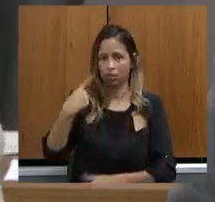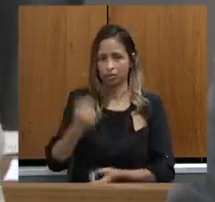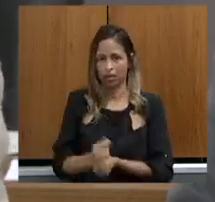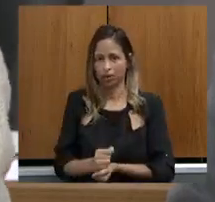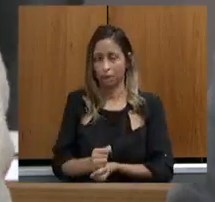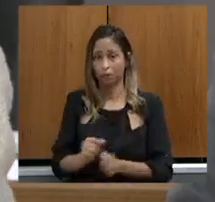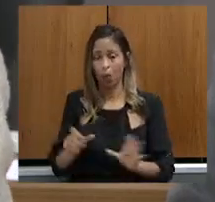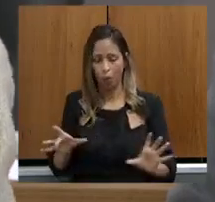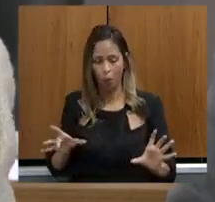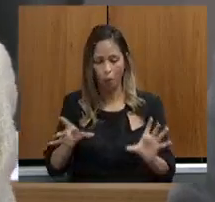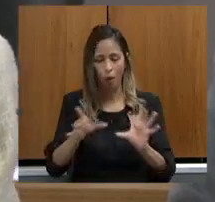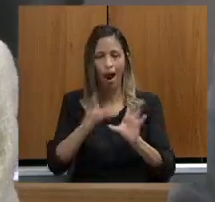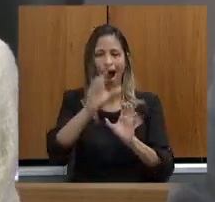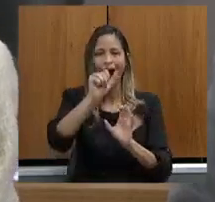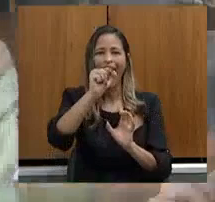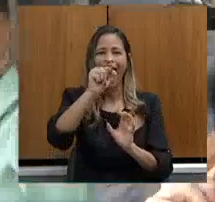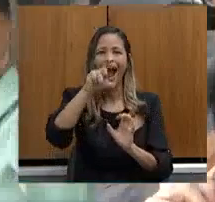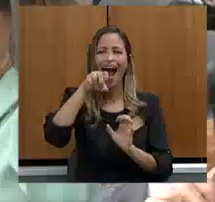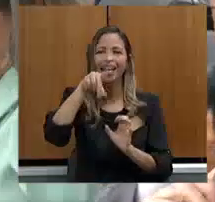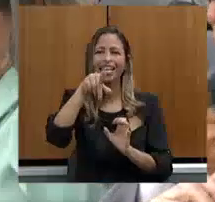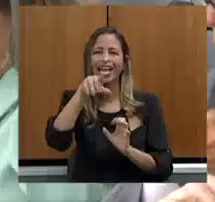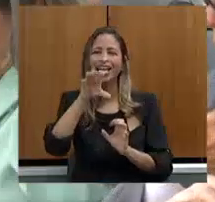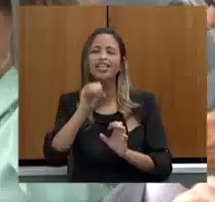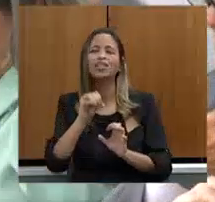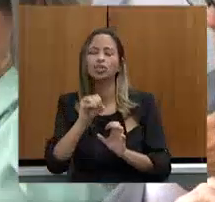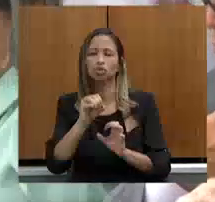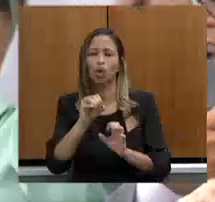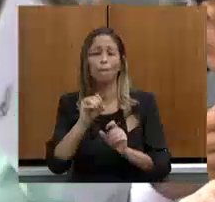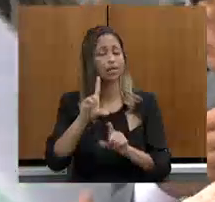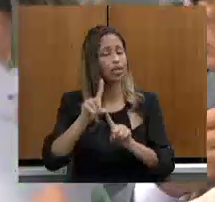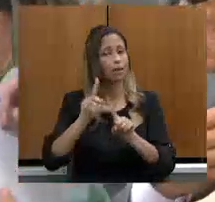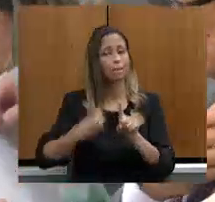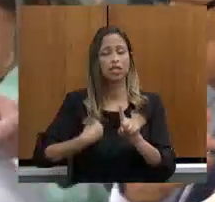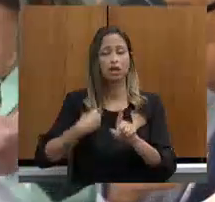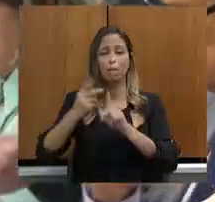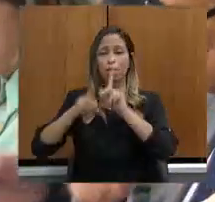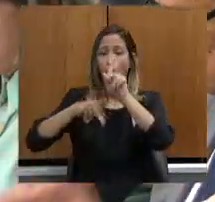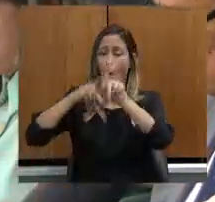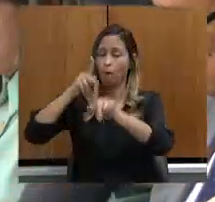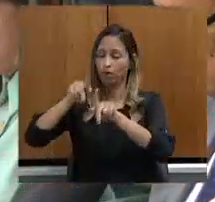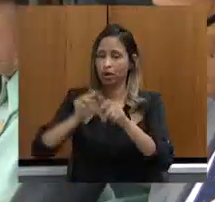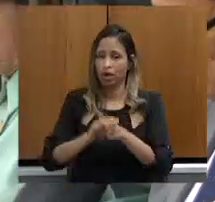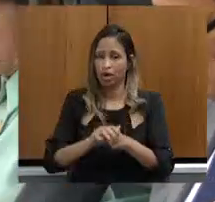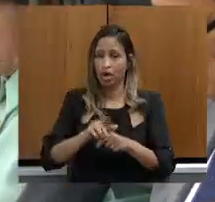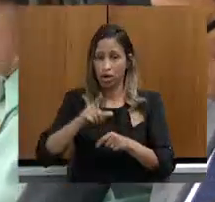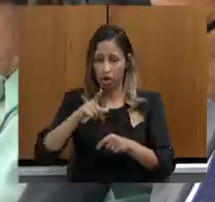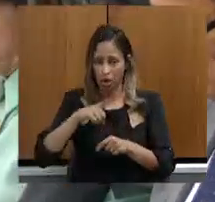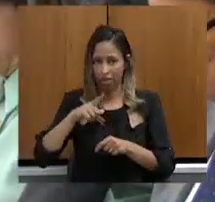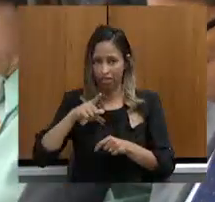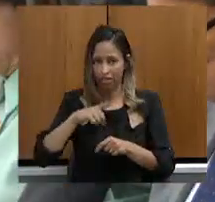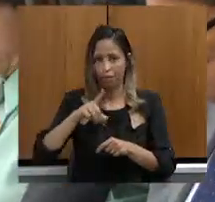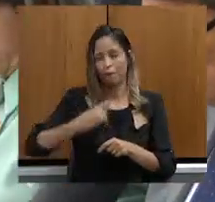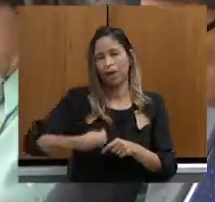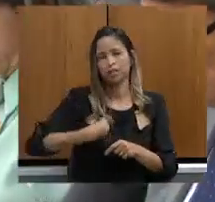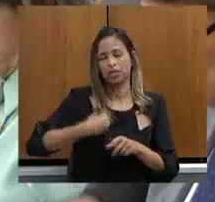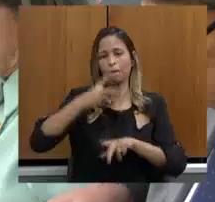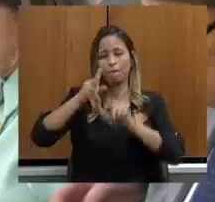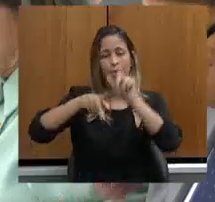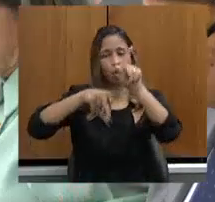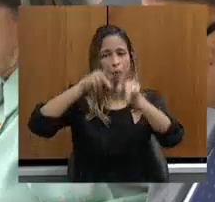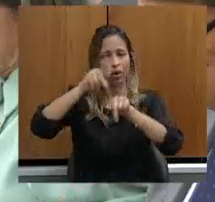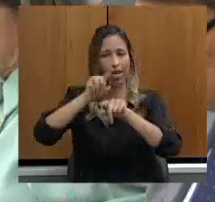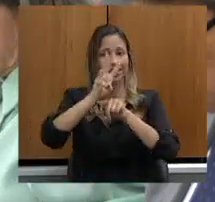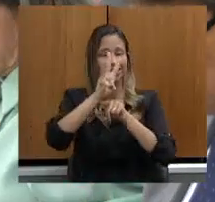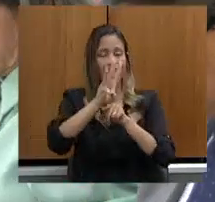específico que é um anexo que fala de Participação Popular mas que não é esta educação popular que eu falei a gente tem um anexo de Participação Popular que